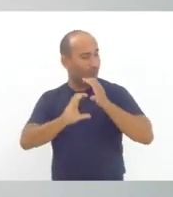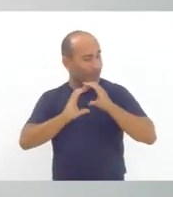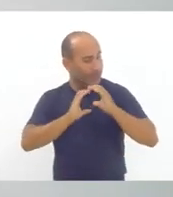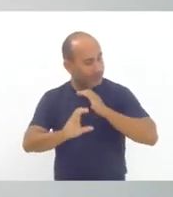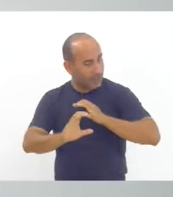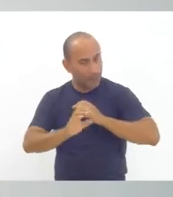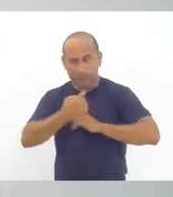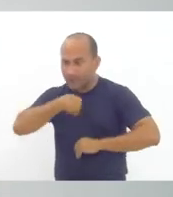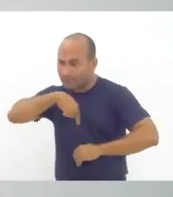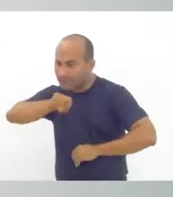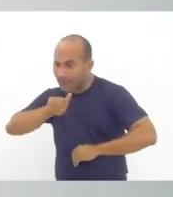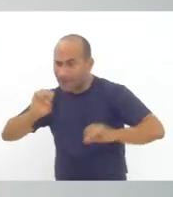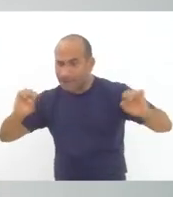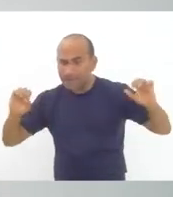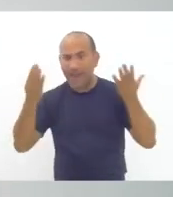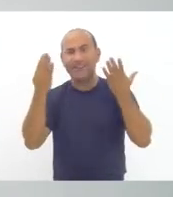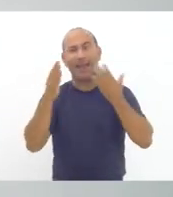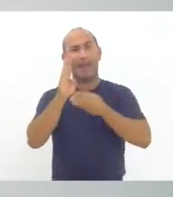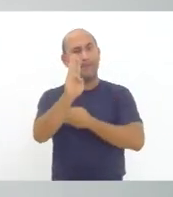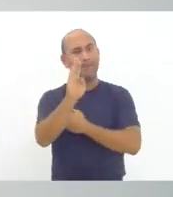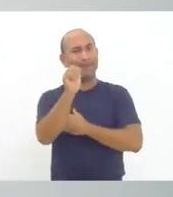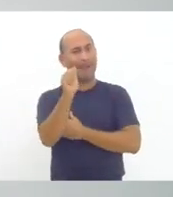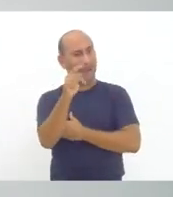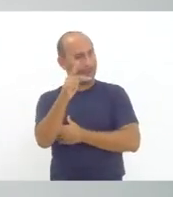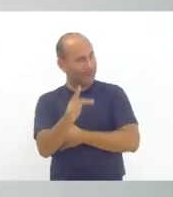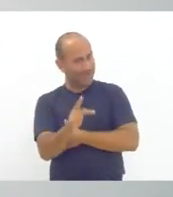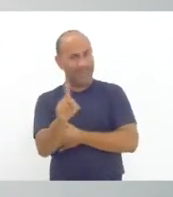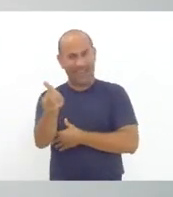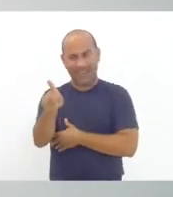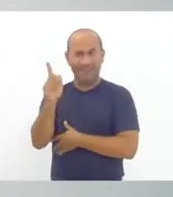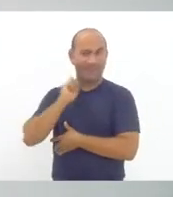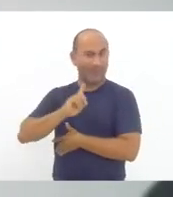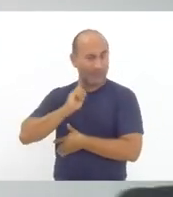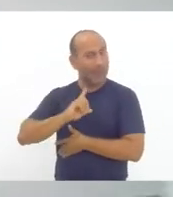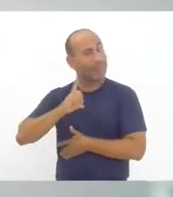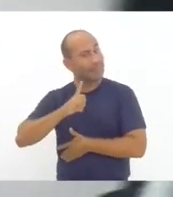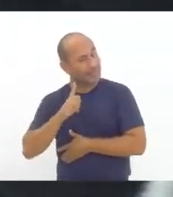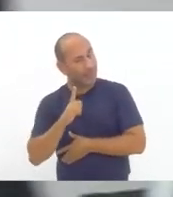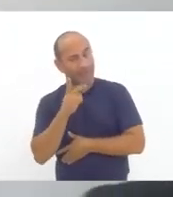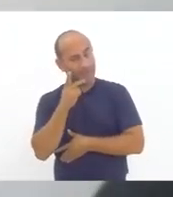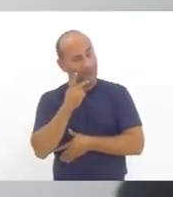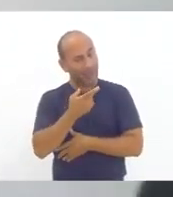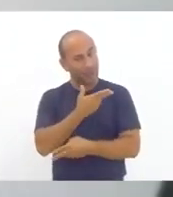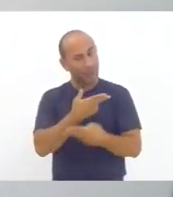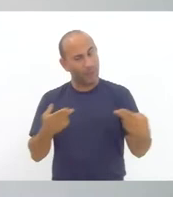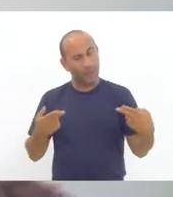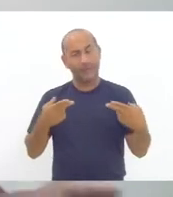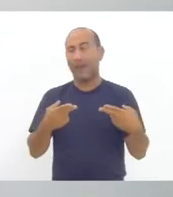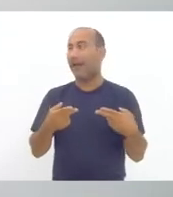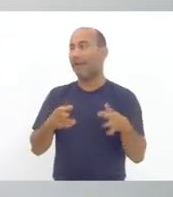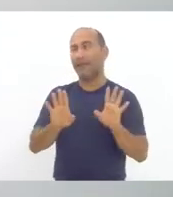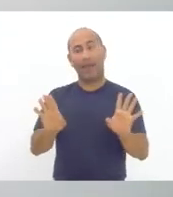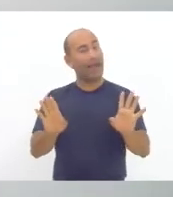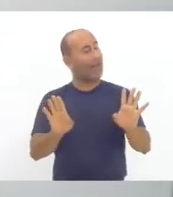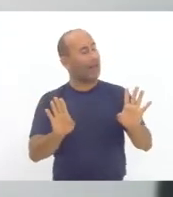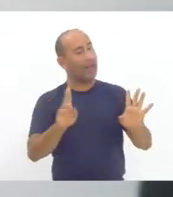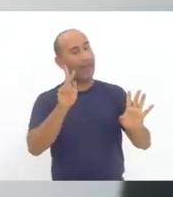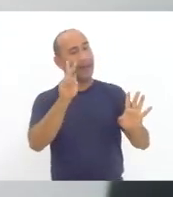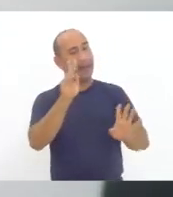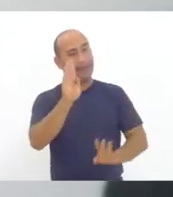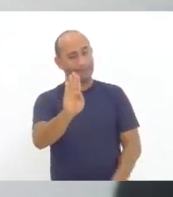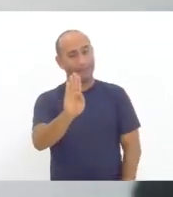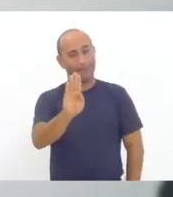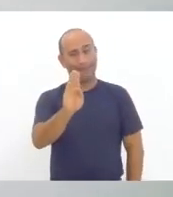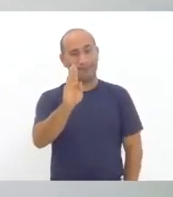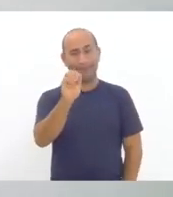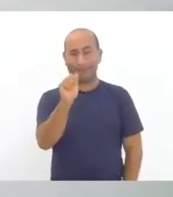você vai na festa do Barber aquele cara do Flamengo tem muita polêmica em torno dele eu expliquei que esse bap era outro e